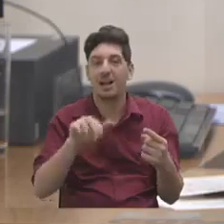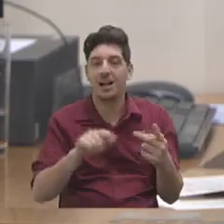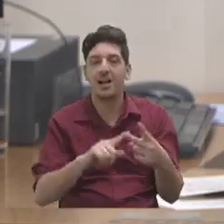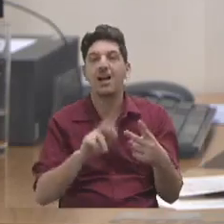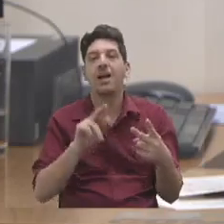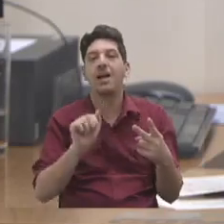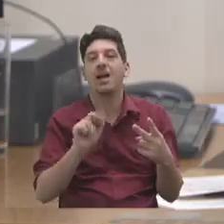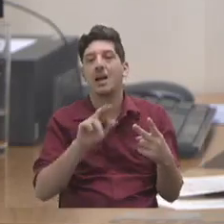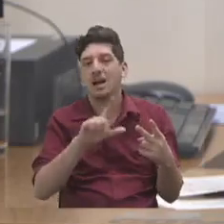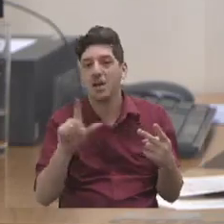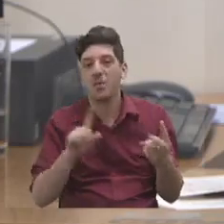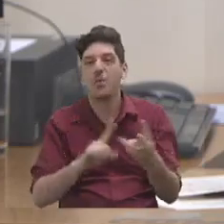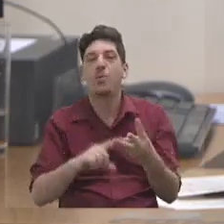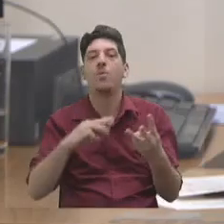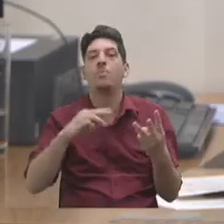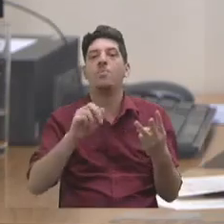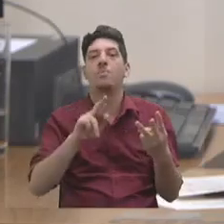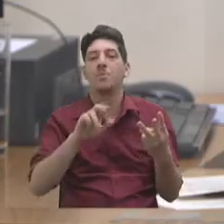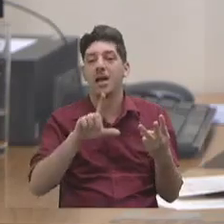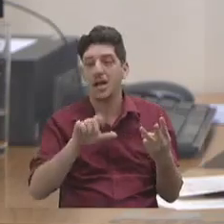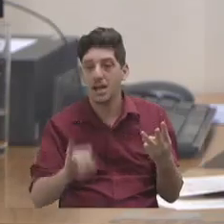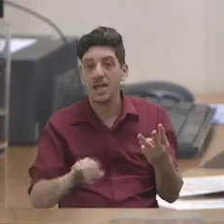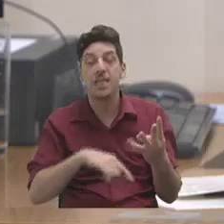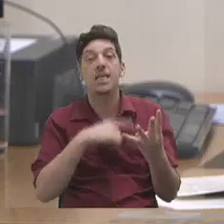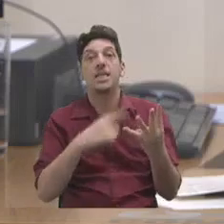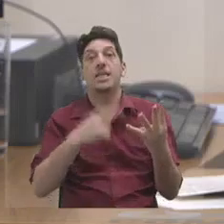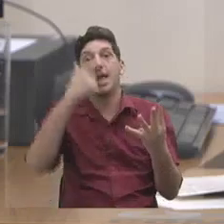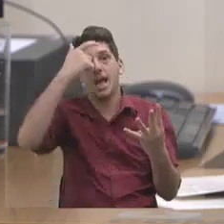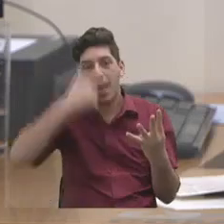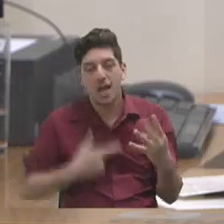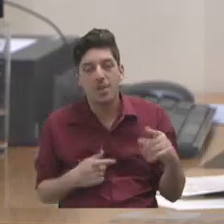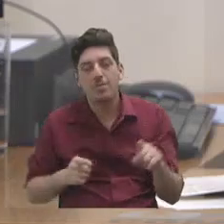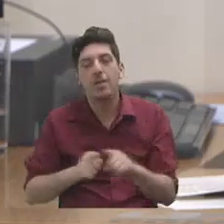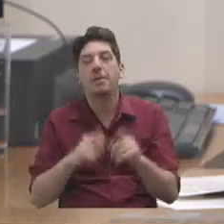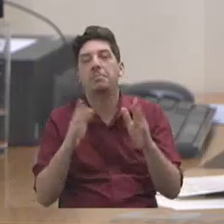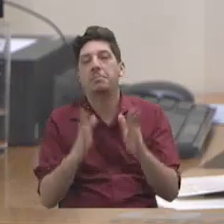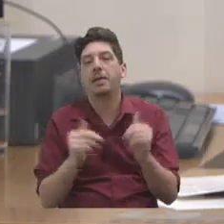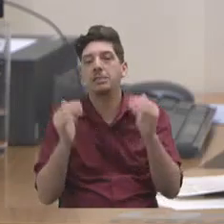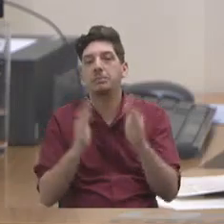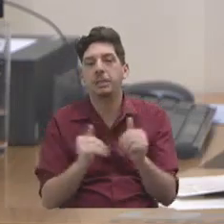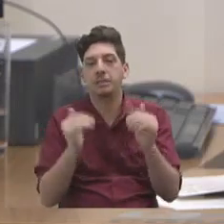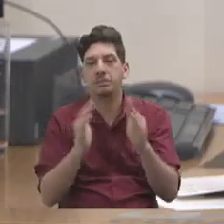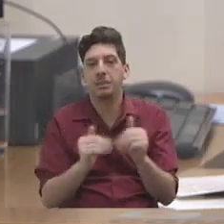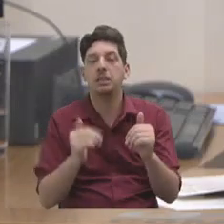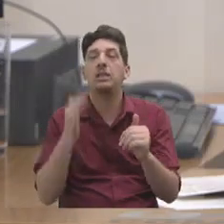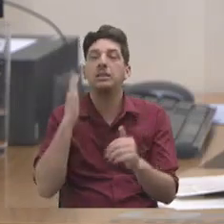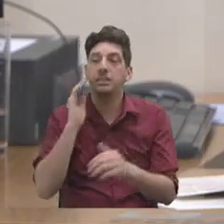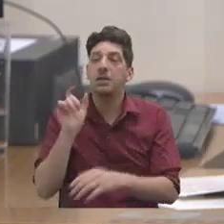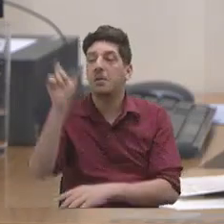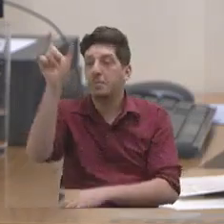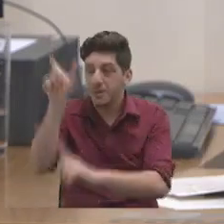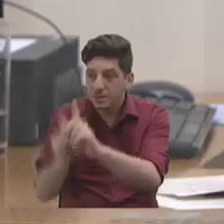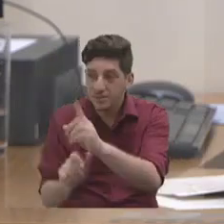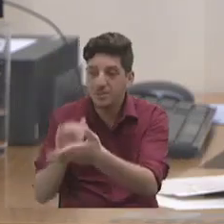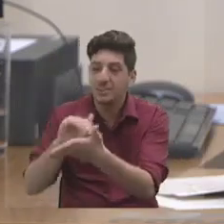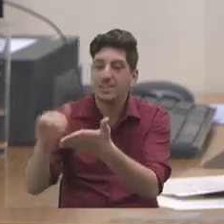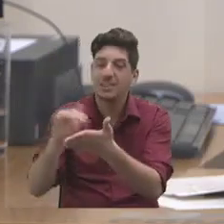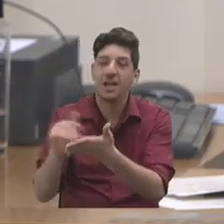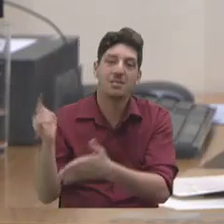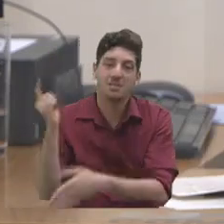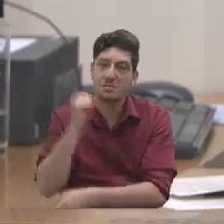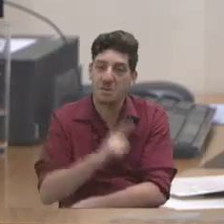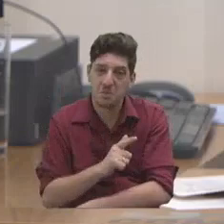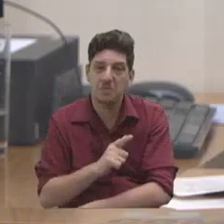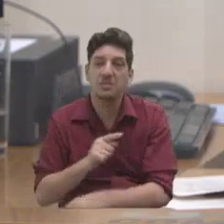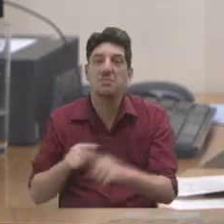da Marli Ribeiro um pedido meu e eu sei que muitas vezes foge do controle do Senhor porque é um